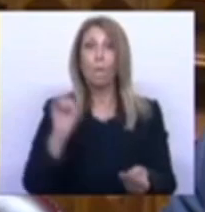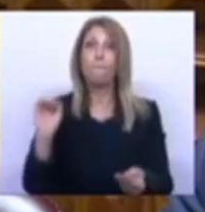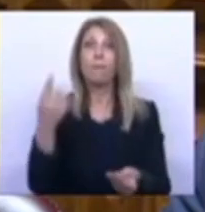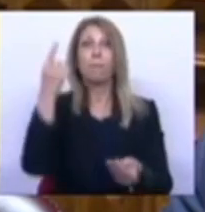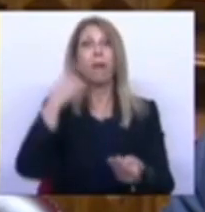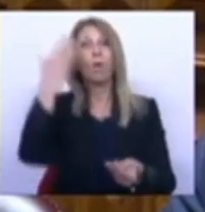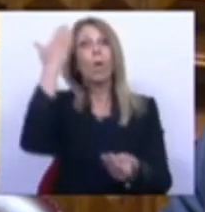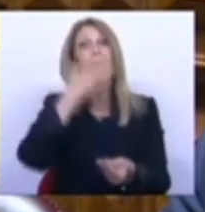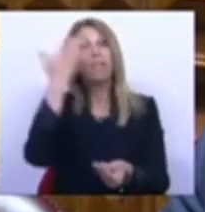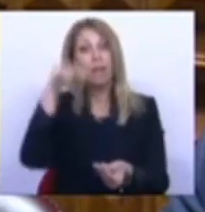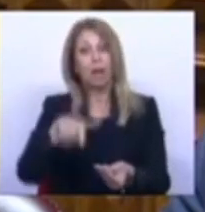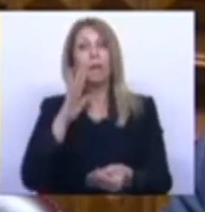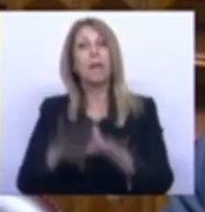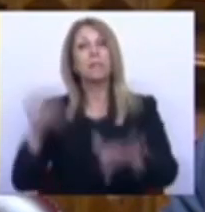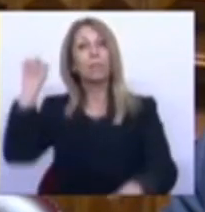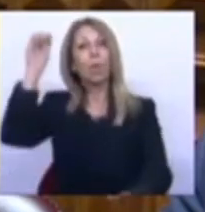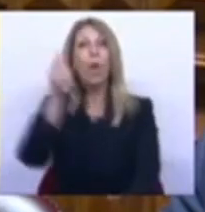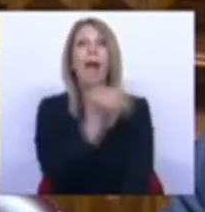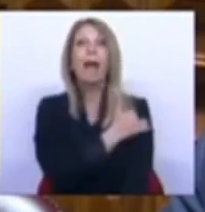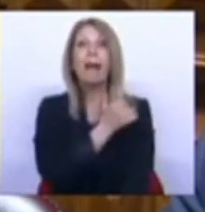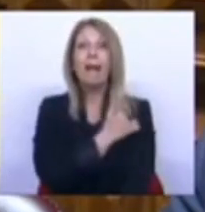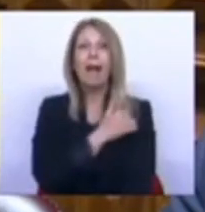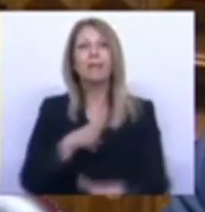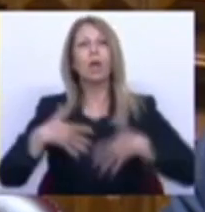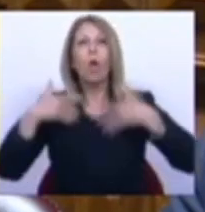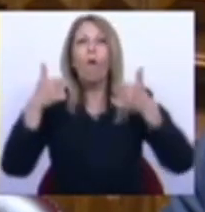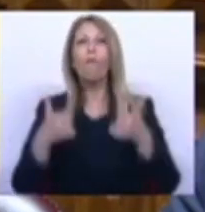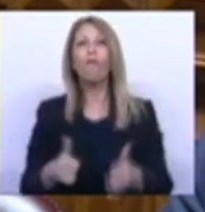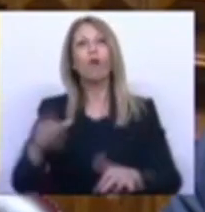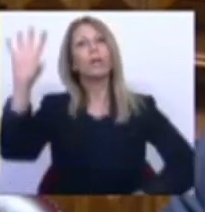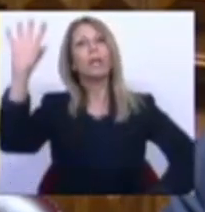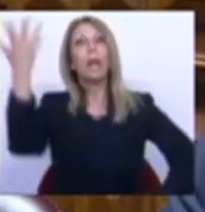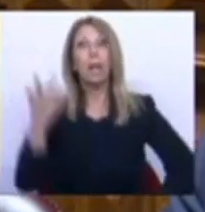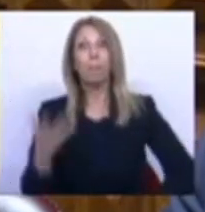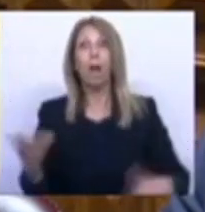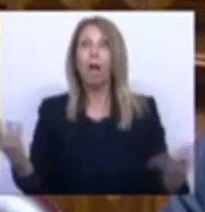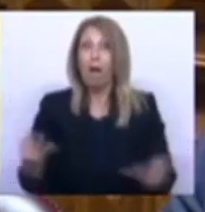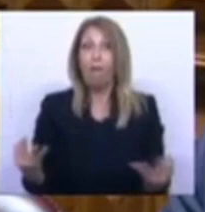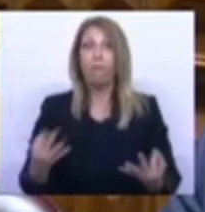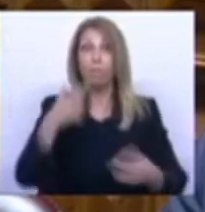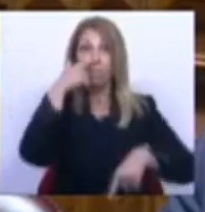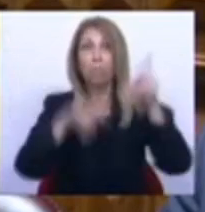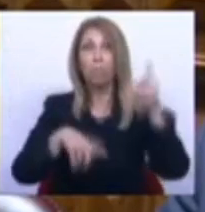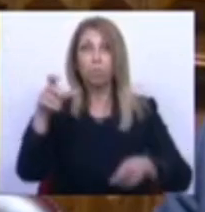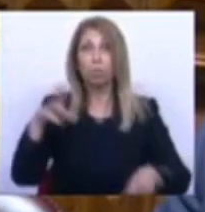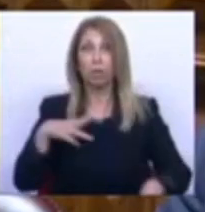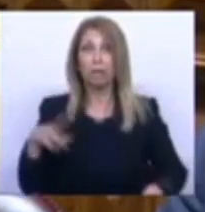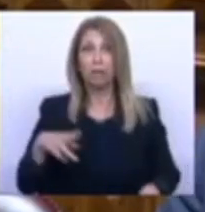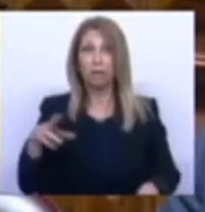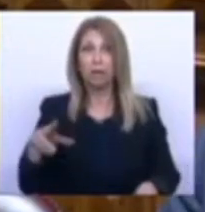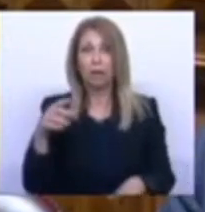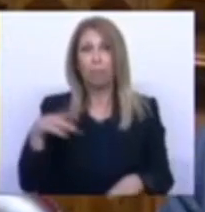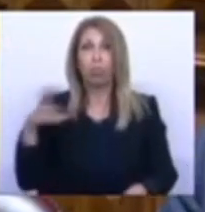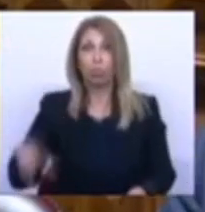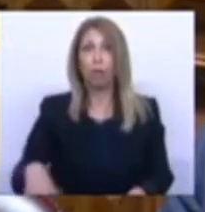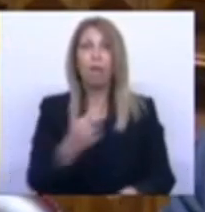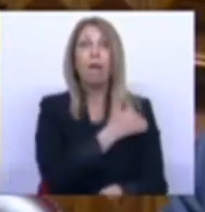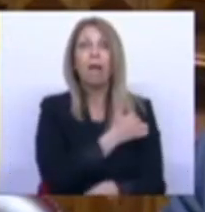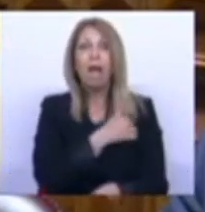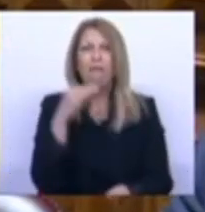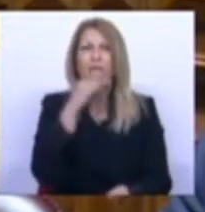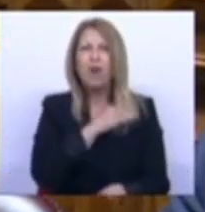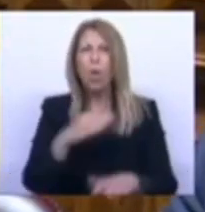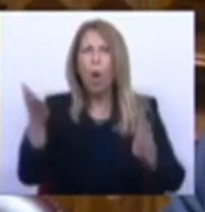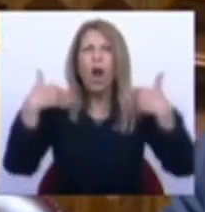conforto e clima. Coisas muito concretas na vida dos nossos concidadãos. Frio e calor a mais nas nossas casas, pressão excessiva sobre